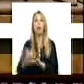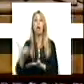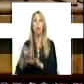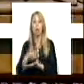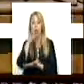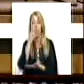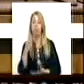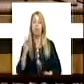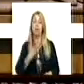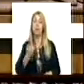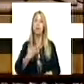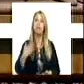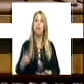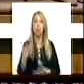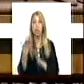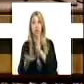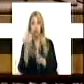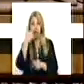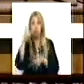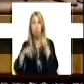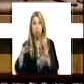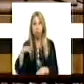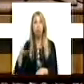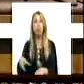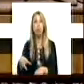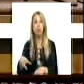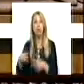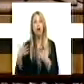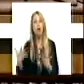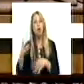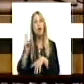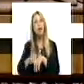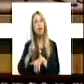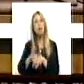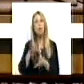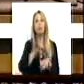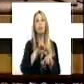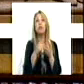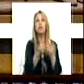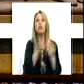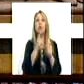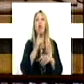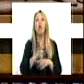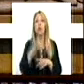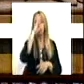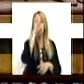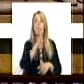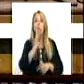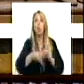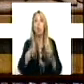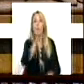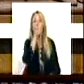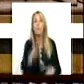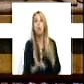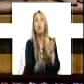governo PSD-CDS iria retirar aos portugueses, chegou o tempo de centrar a discussão em saber qual vai ser o grau